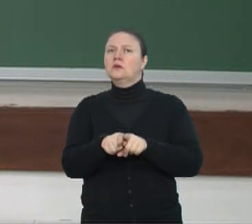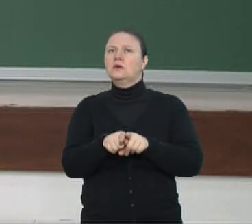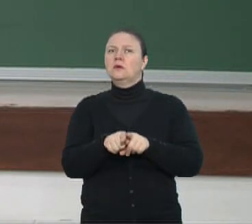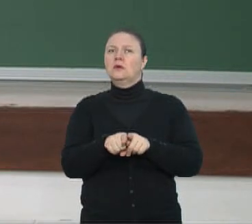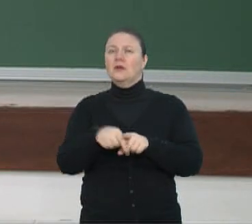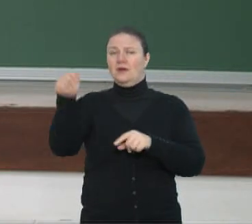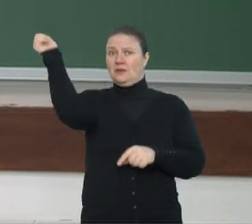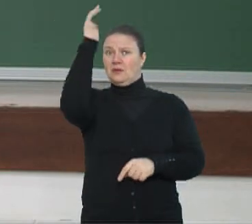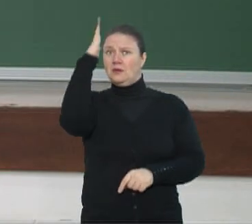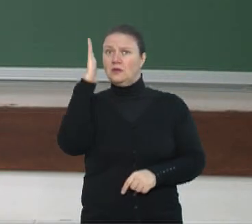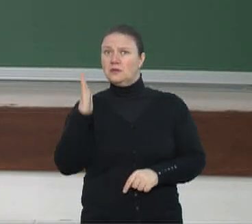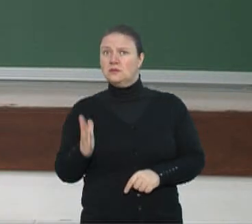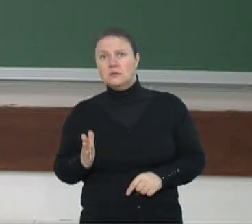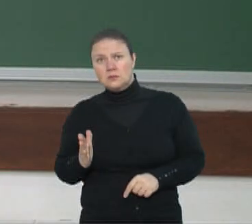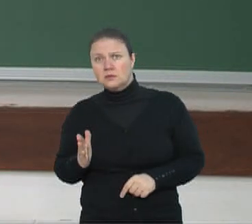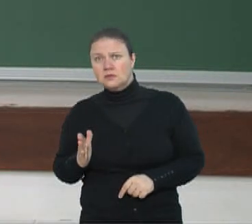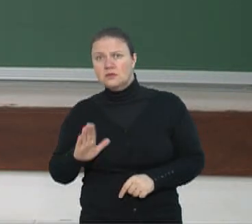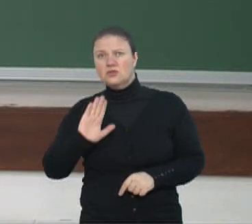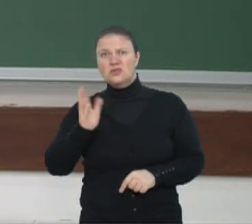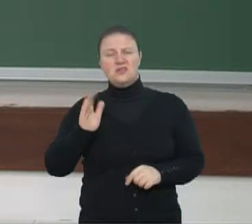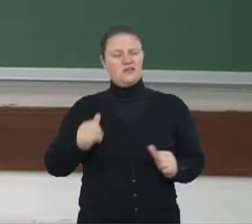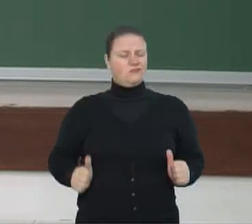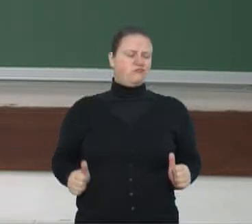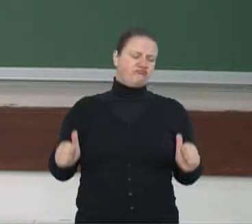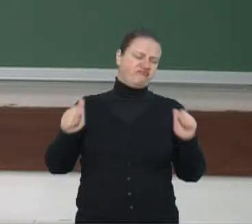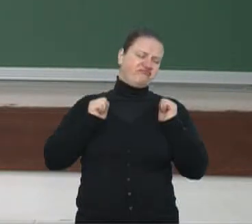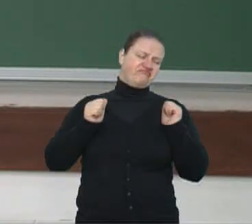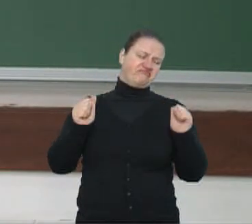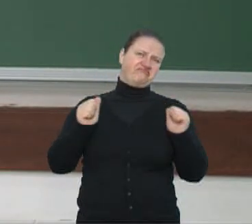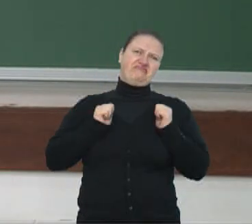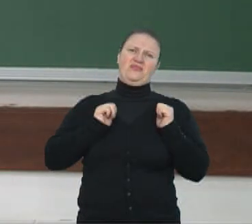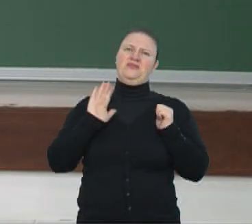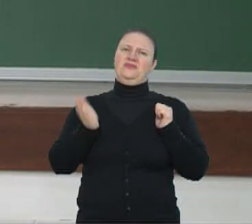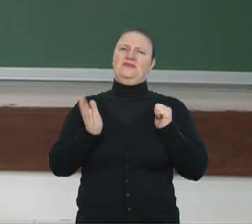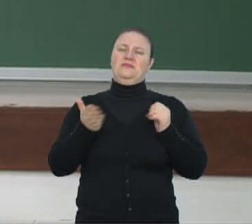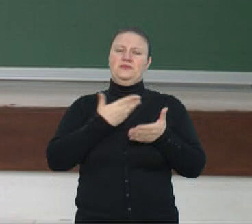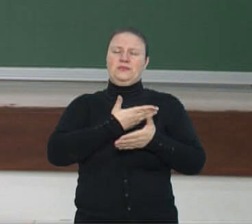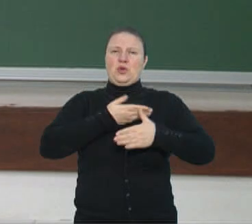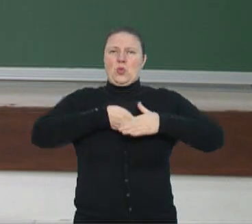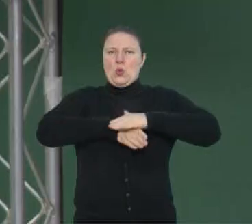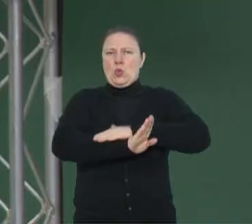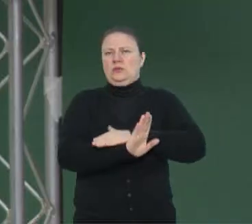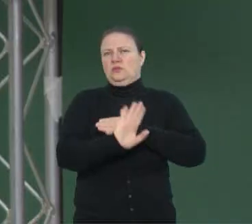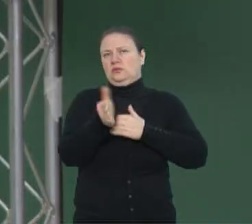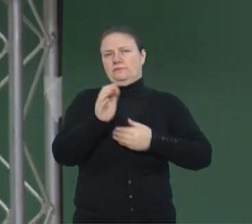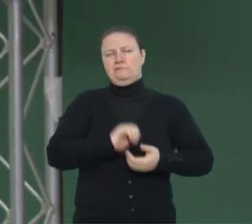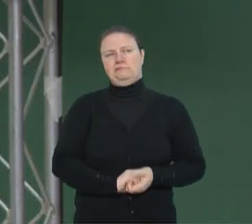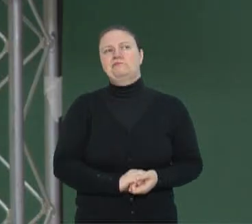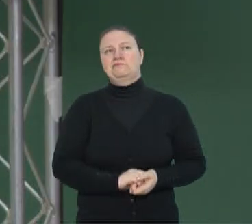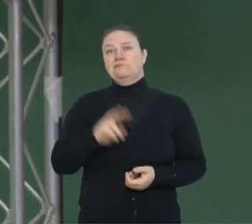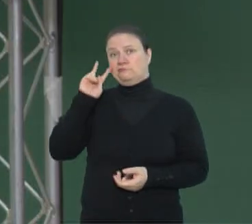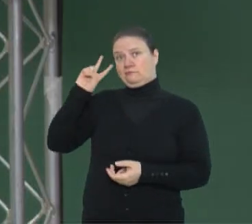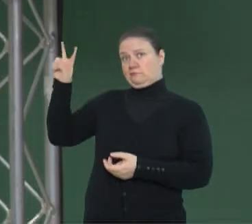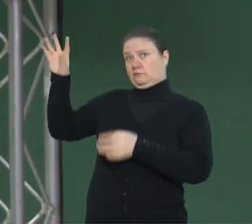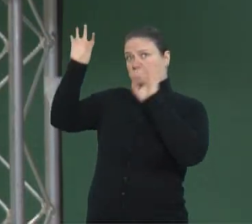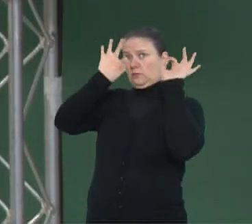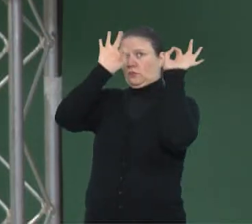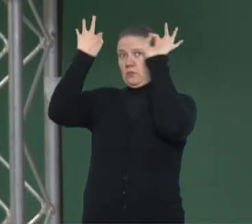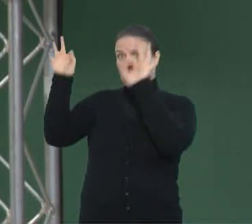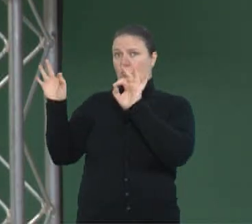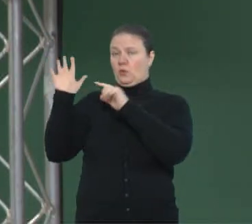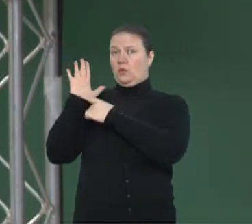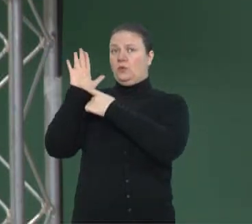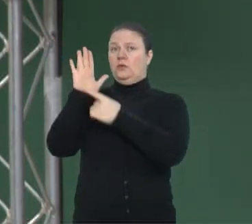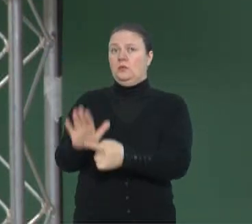no Brasil hoje isso aí já é uma comodidade, já é o comum, certo? Essa foto aí que eu trago de vocês mostra, por exemplo,